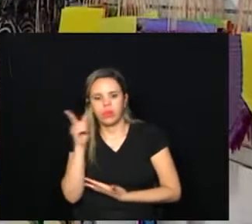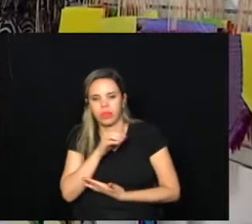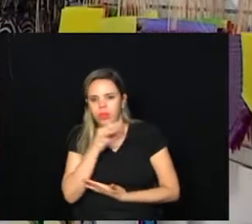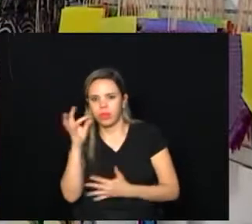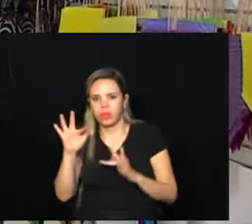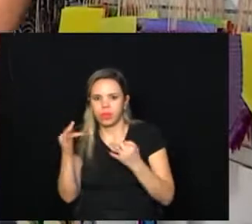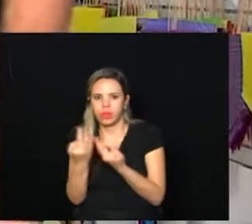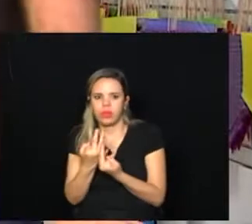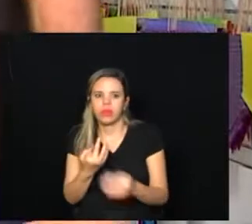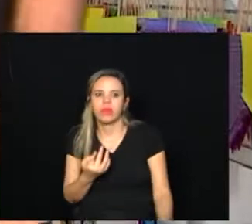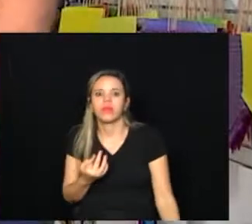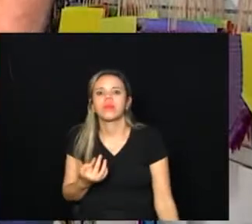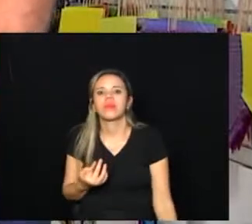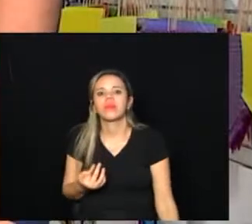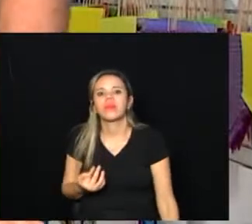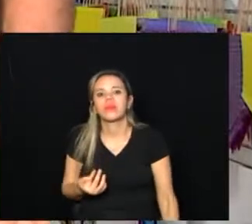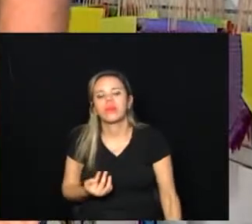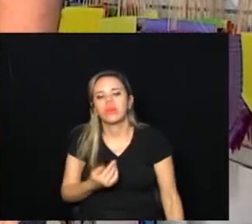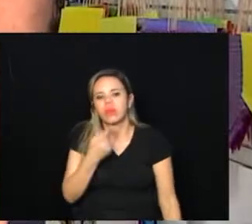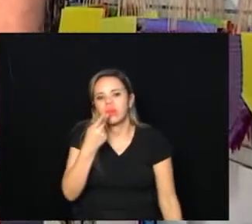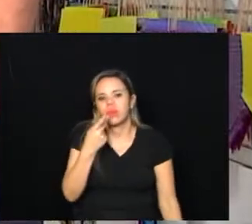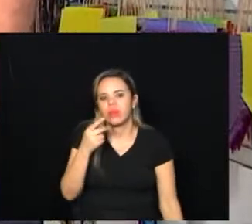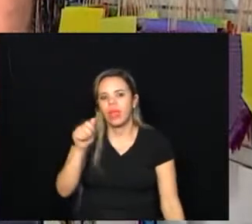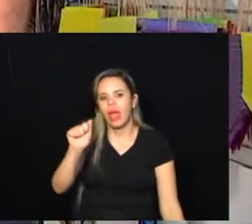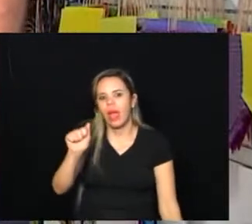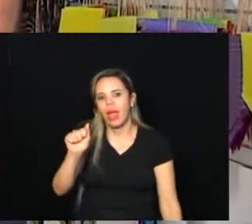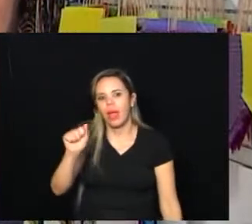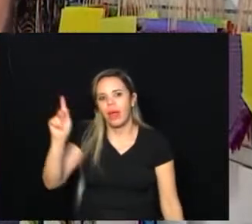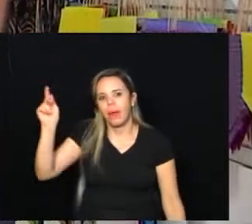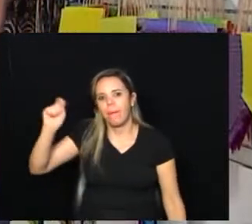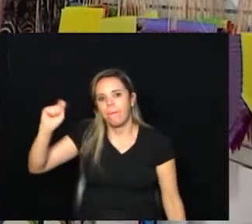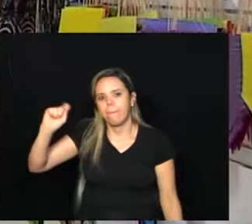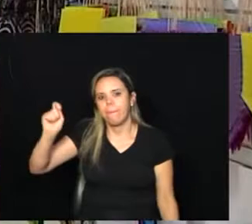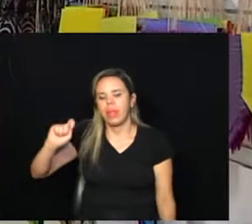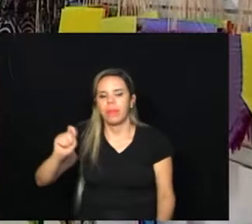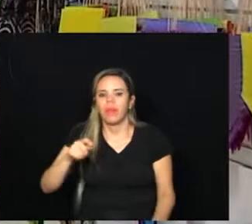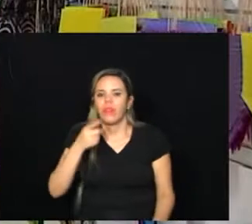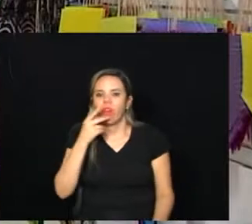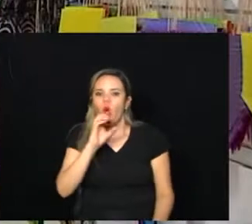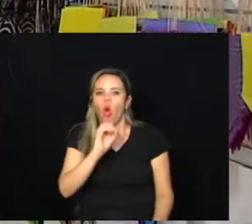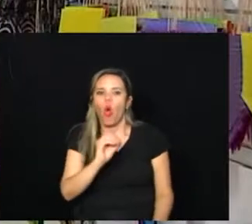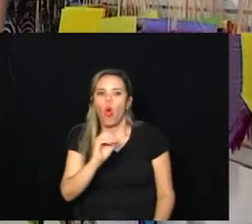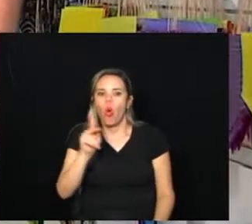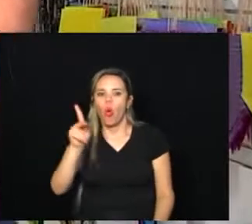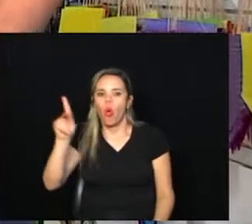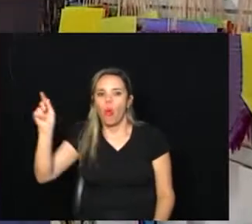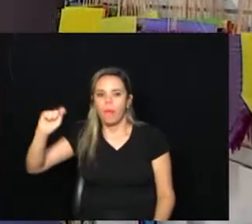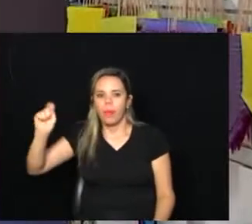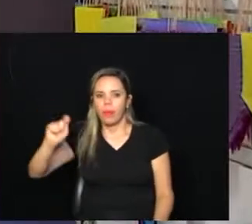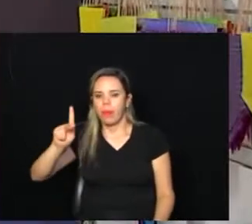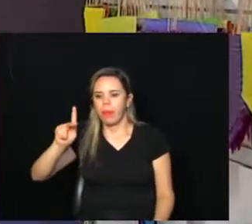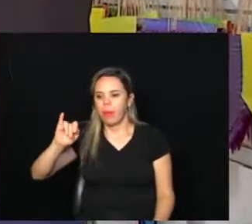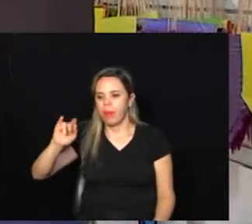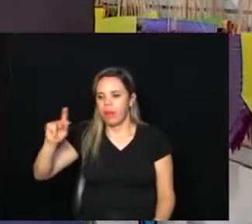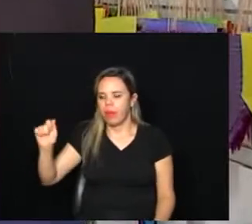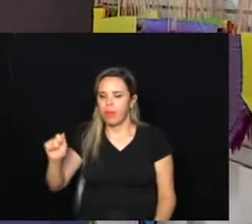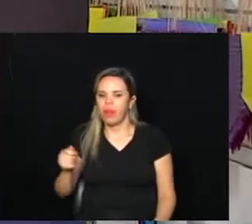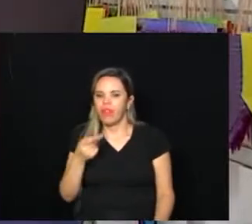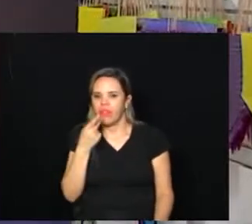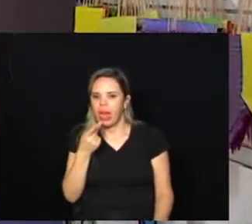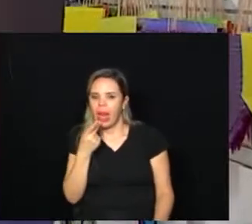minha família, meus E eu percebo amigos. Que muita gente fala a pipa e que você durante toda a entrevista está falando o pipa, o pipa. O certo,